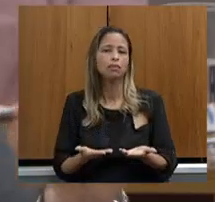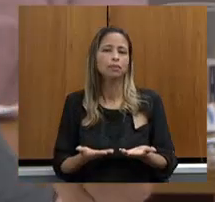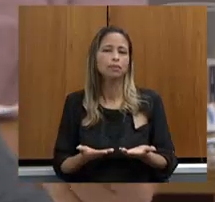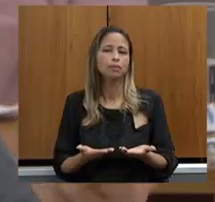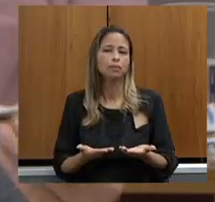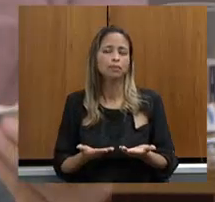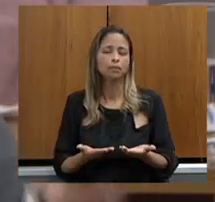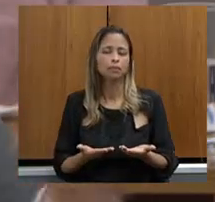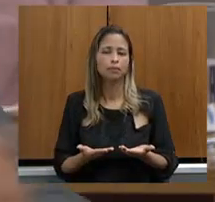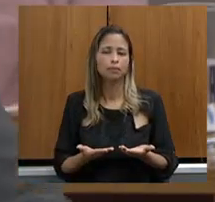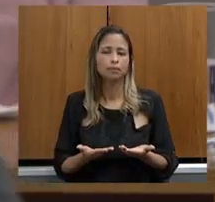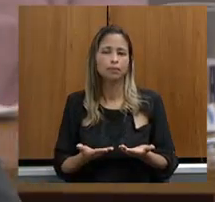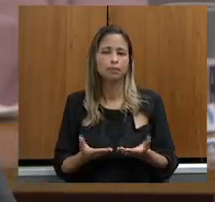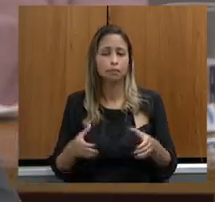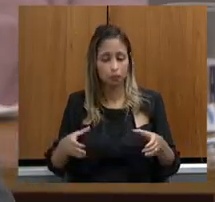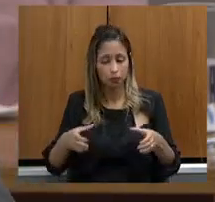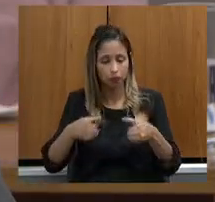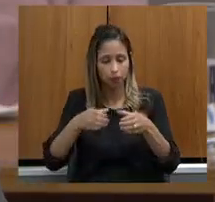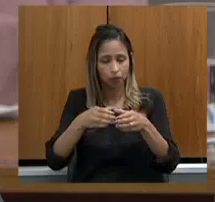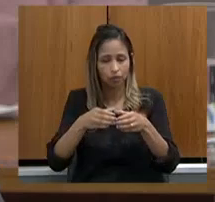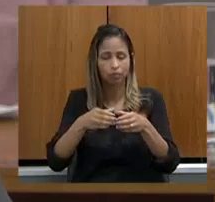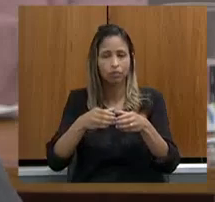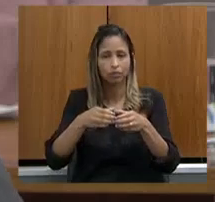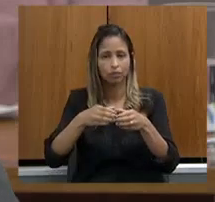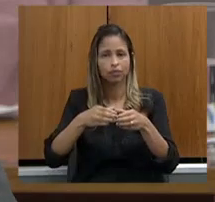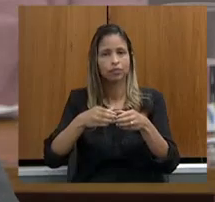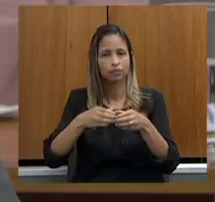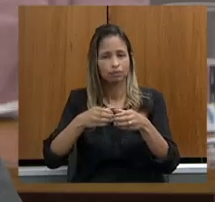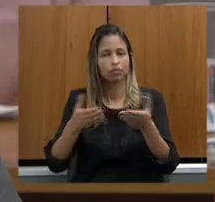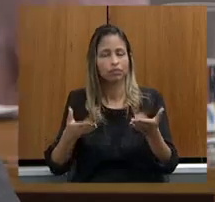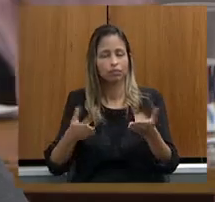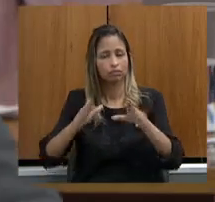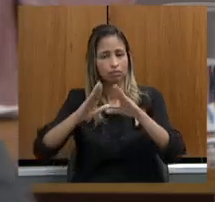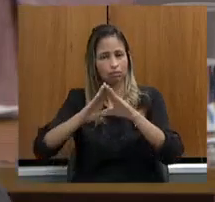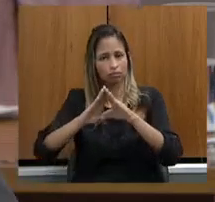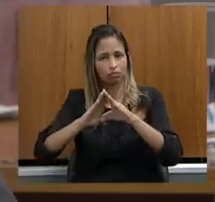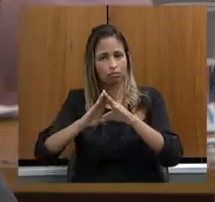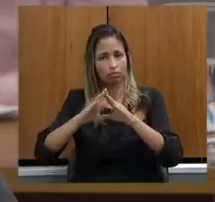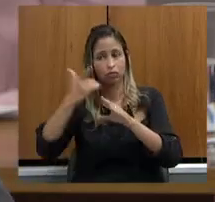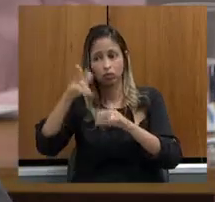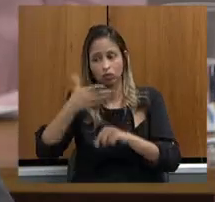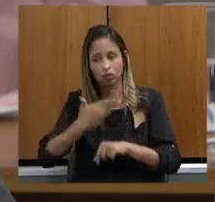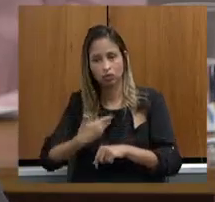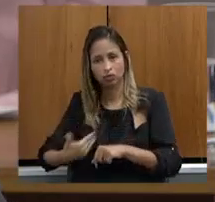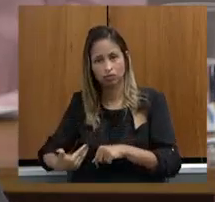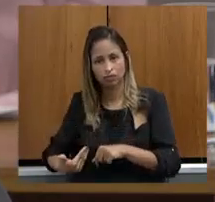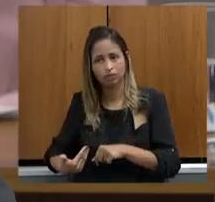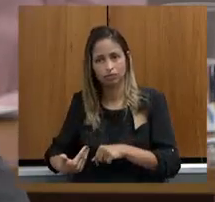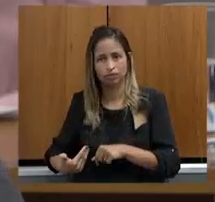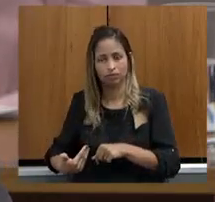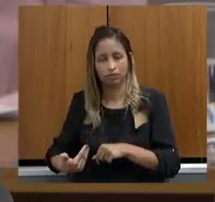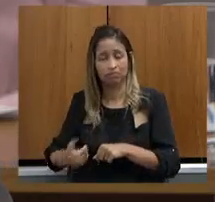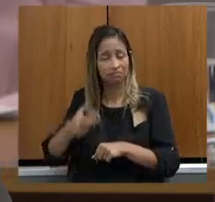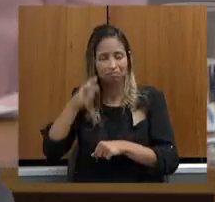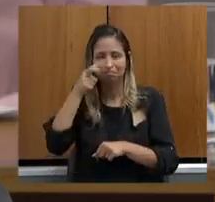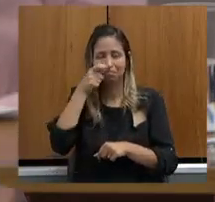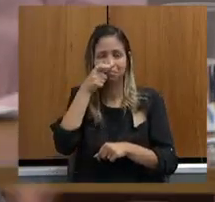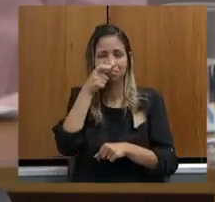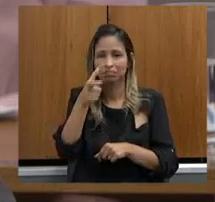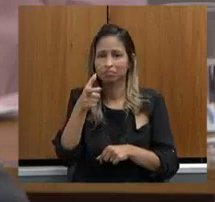o núcleo de atuação da Assembleia Legislativa não há por parte do Governo do Estado nenhum interesse